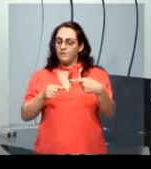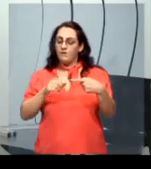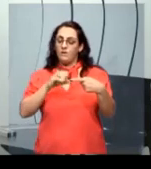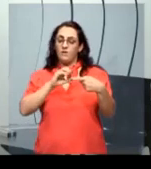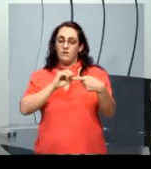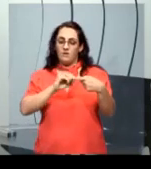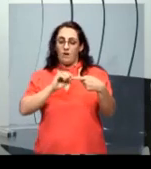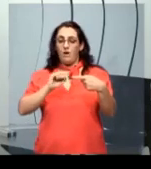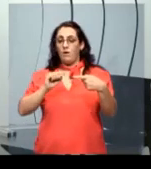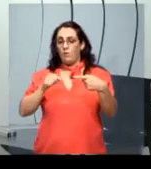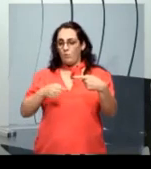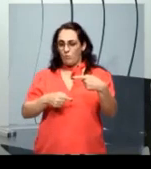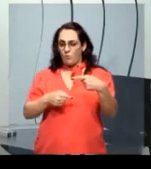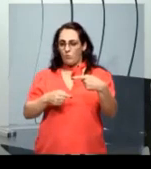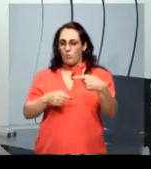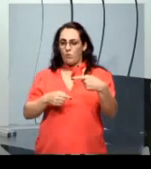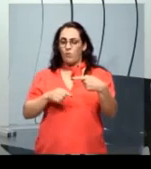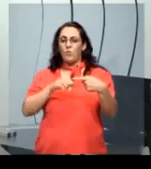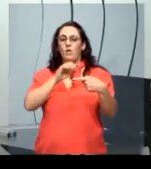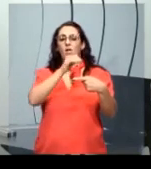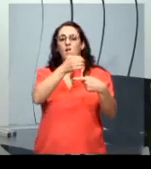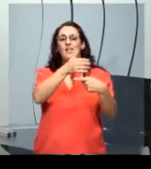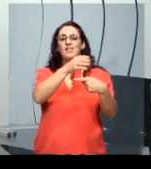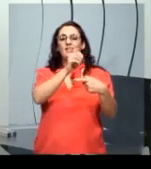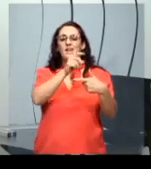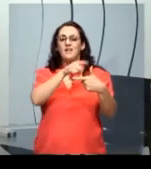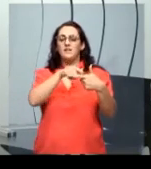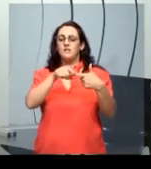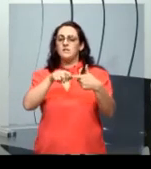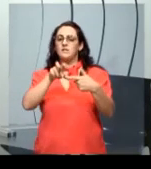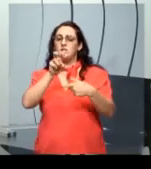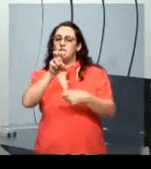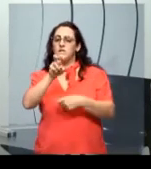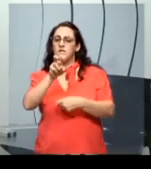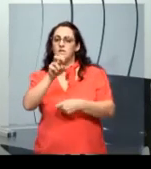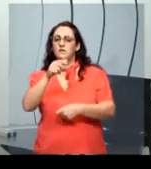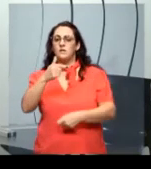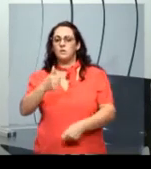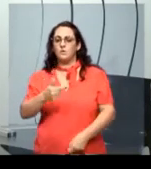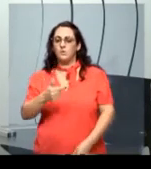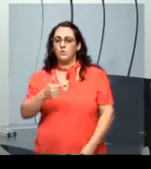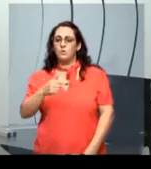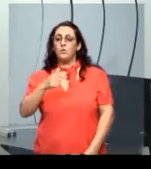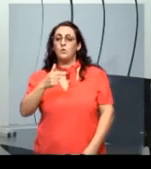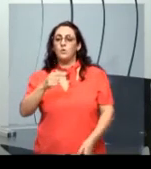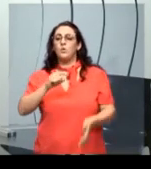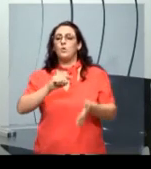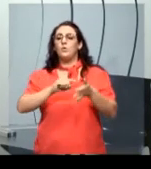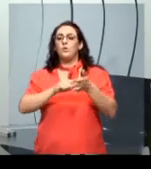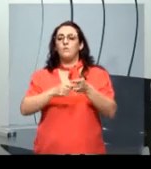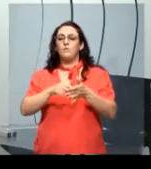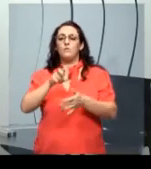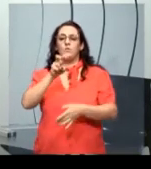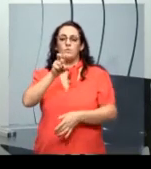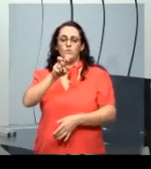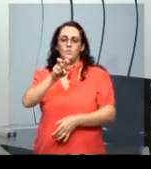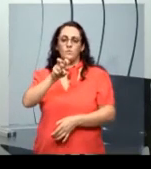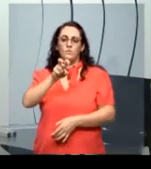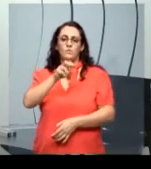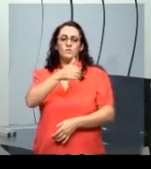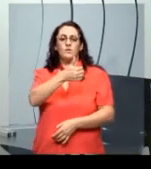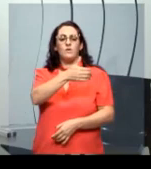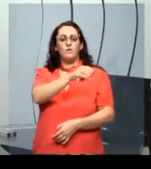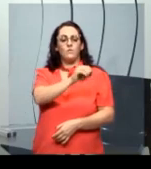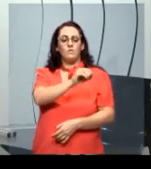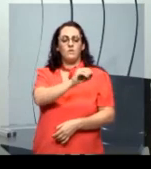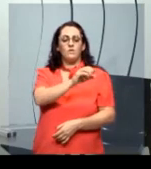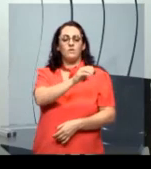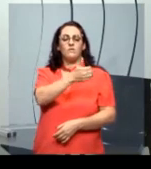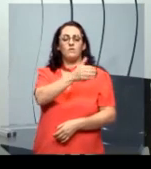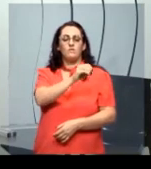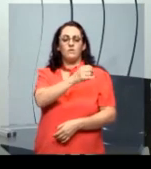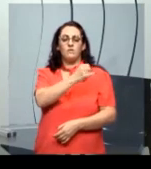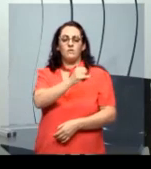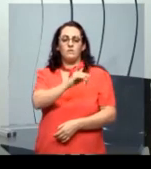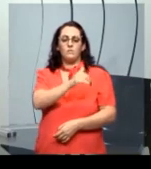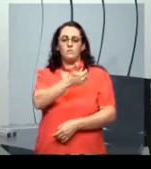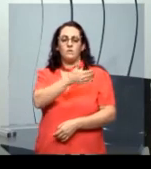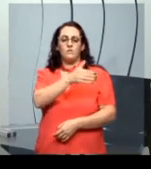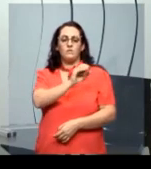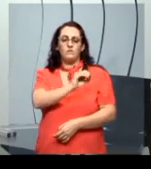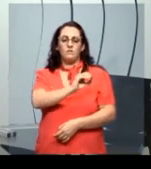eu completo com zero, 10 dividido por 5, 2, então 2 vezes 5, 10,